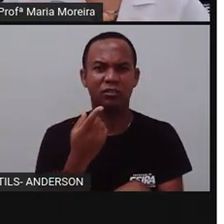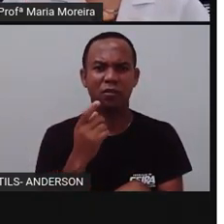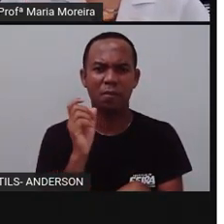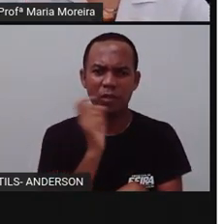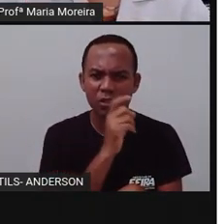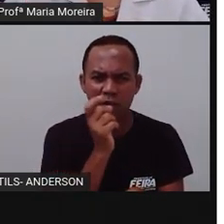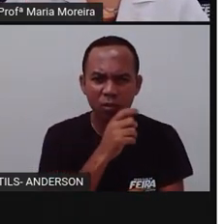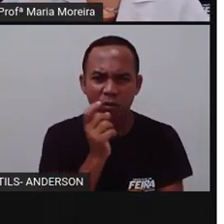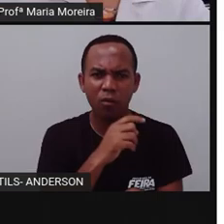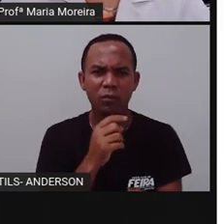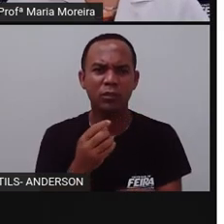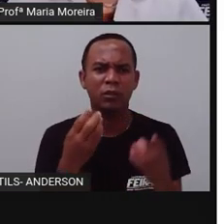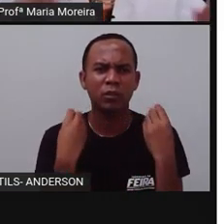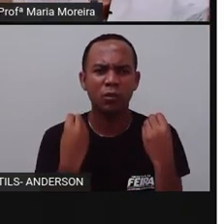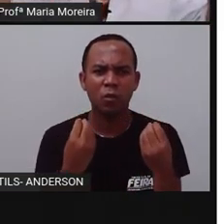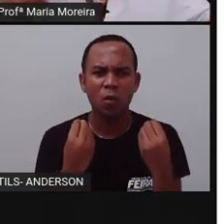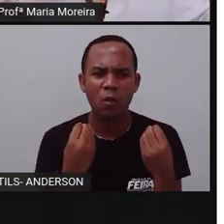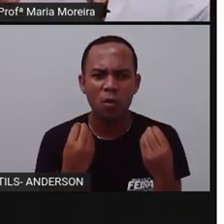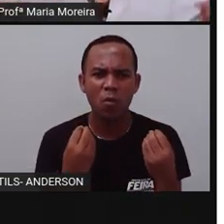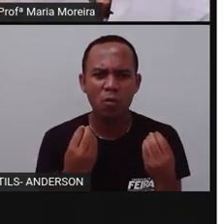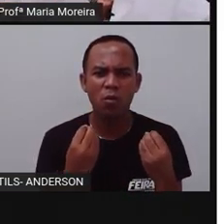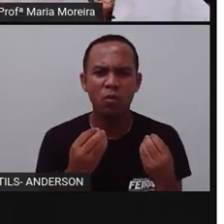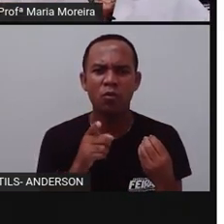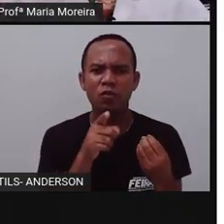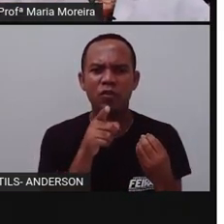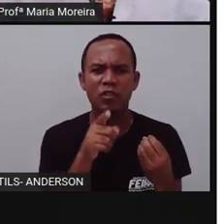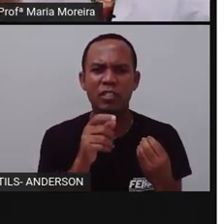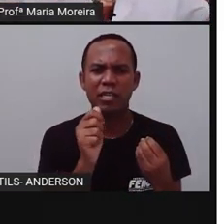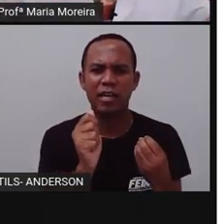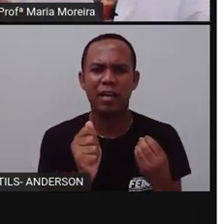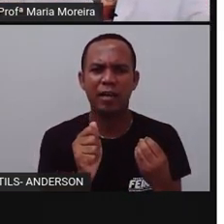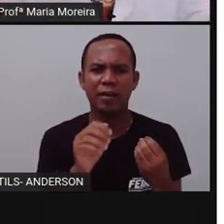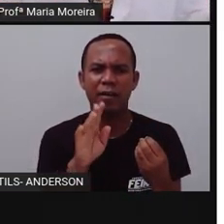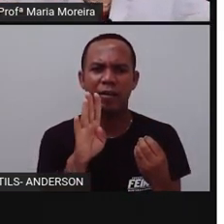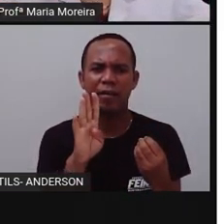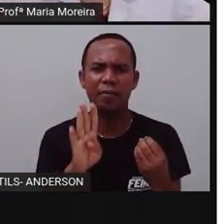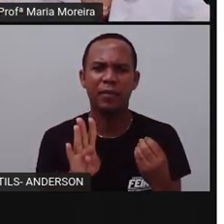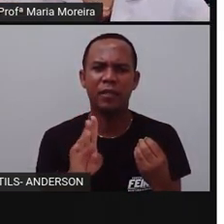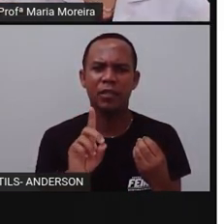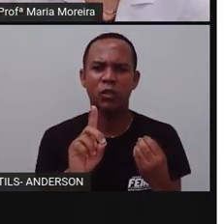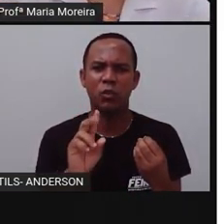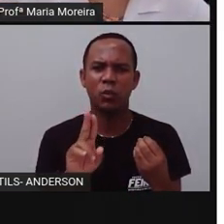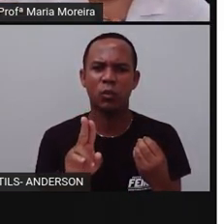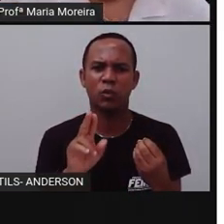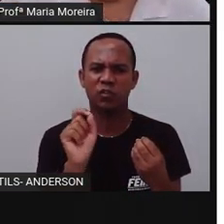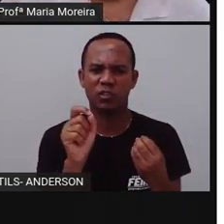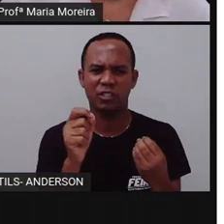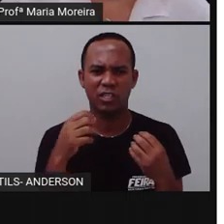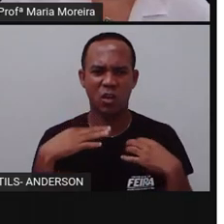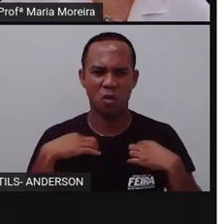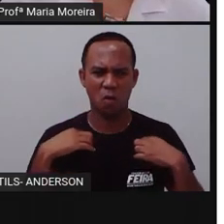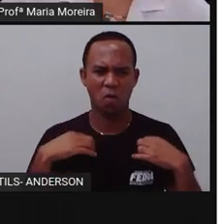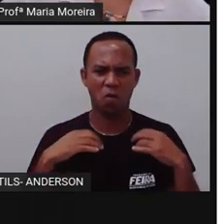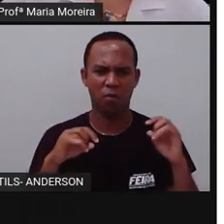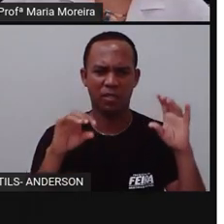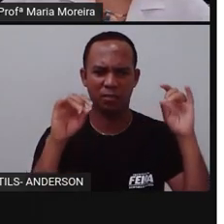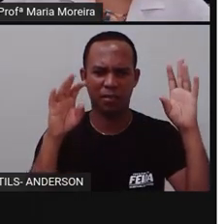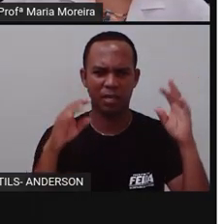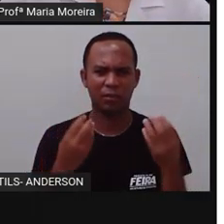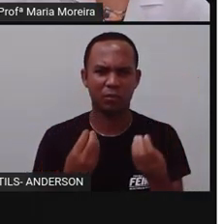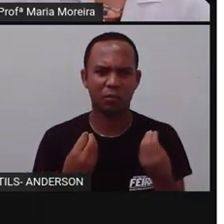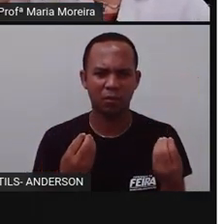impostor. Como o Abdu, tão bem vestido, com seu lindo bumbum bordado, pode dizer que estava voltando da